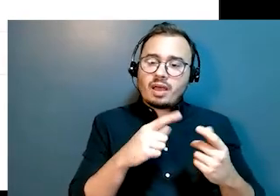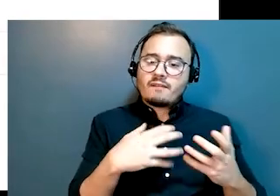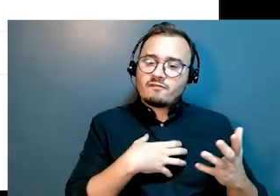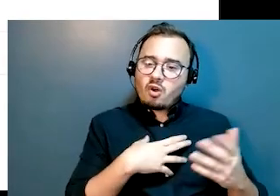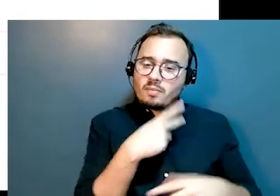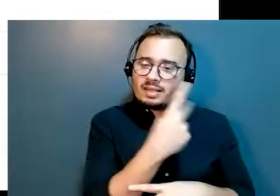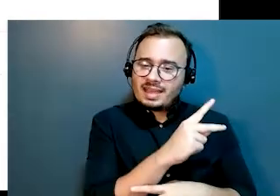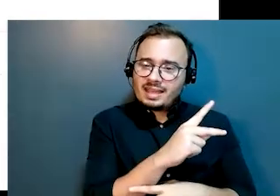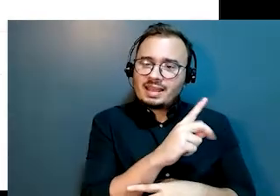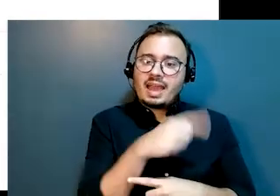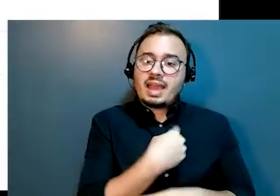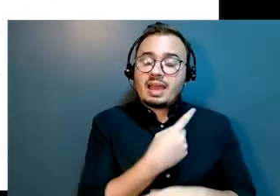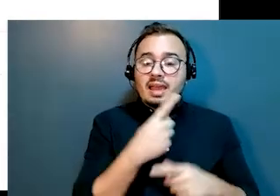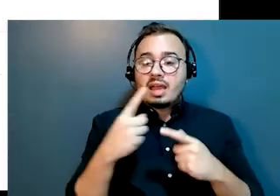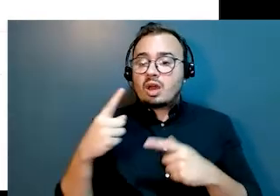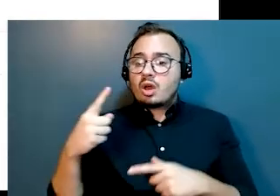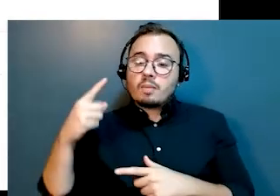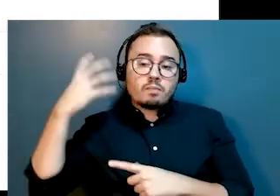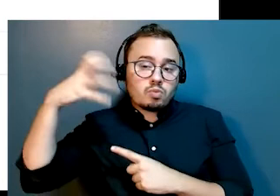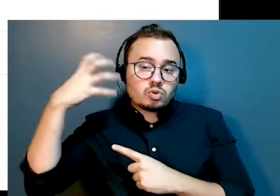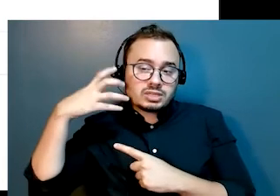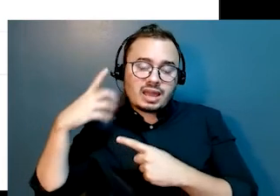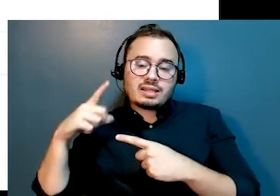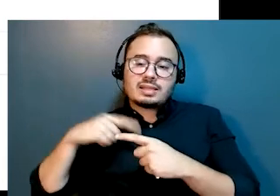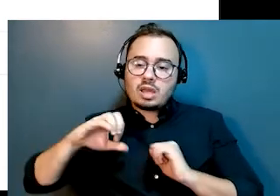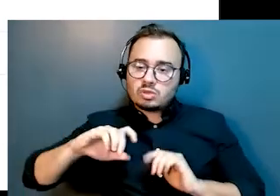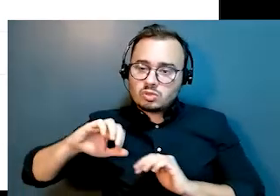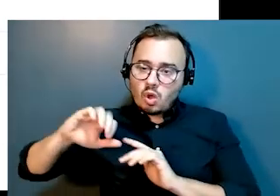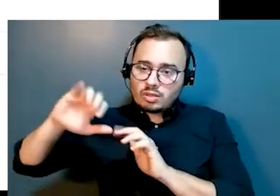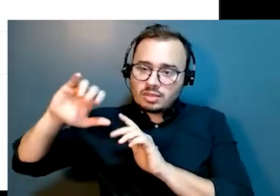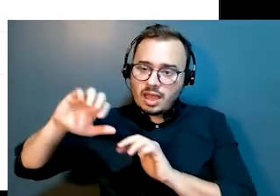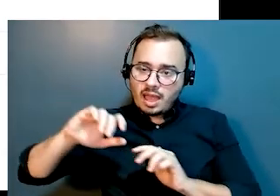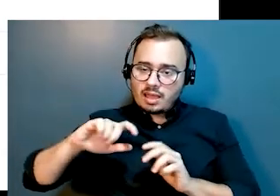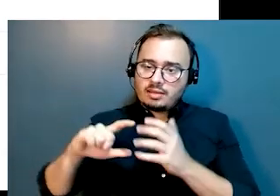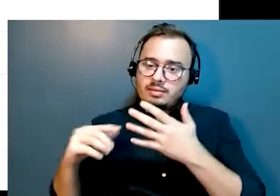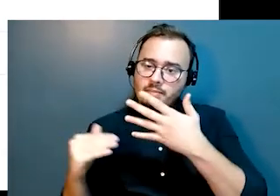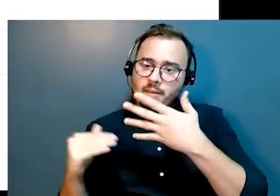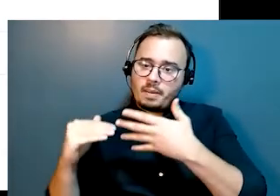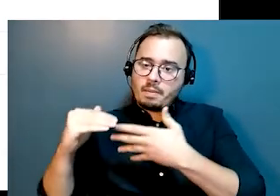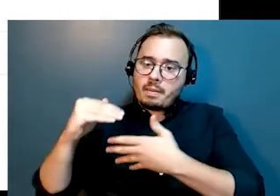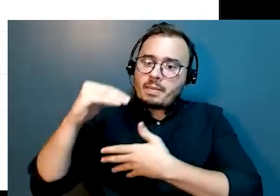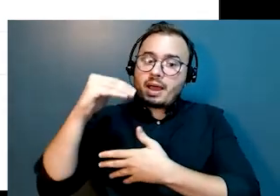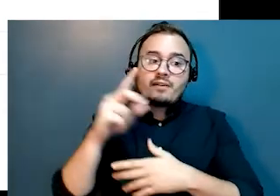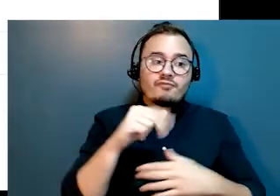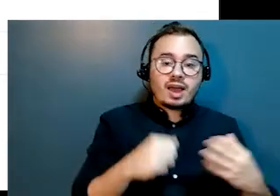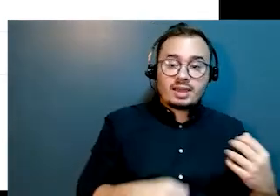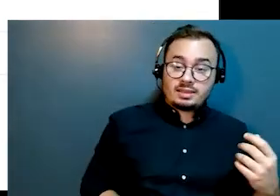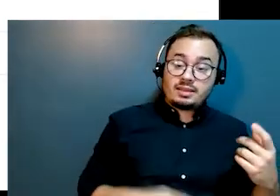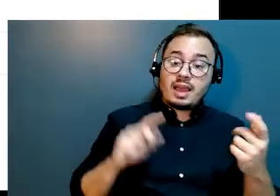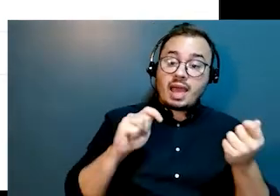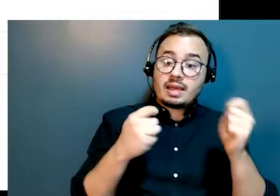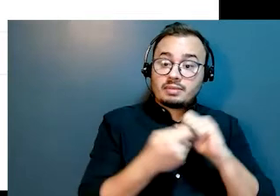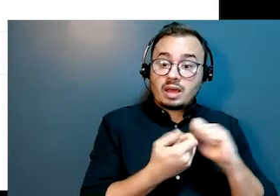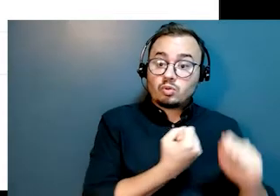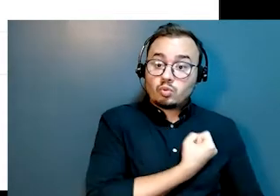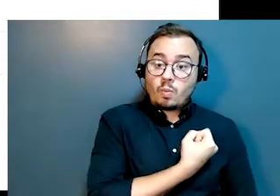é a partir de números. São números que elas começam de uma escala que vai do zero, que é uma